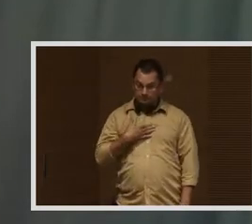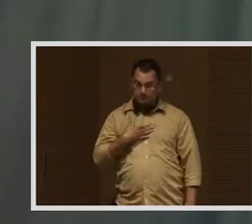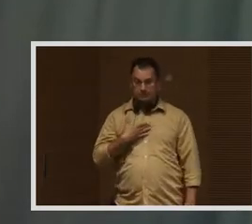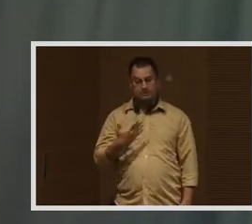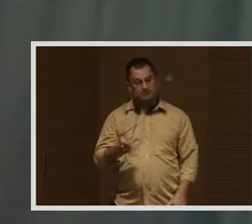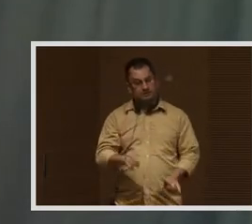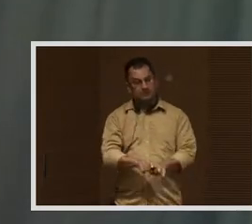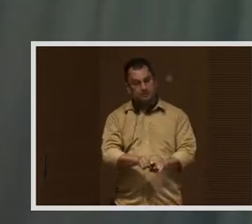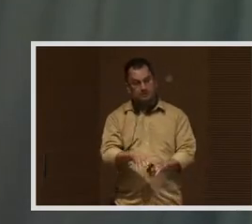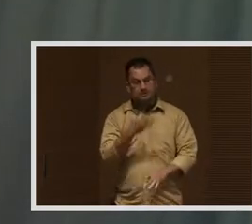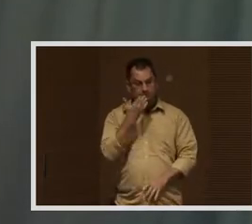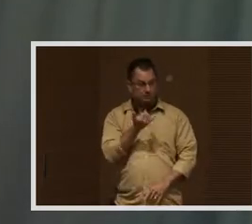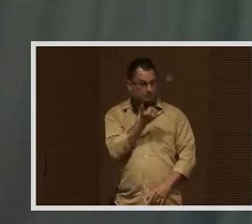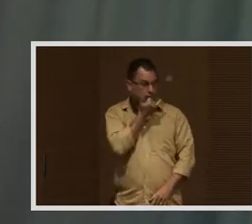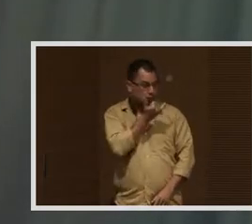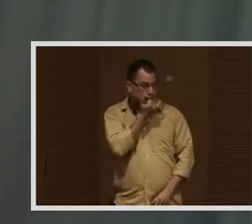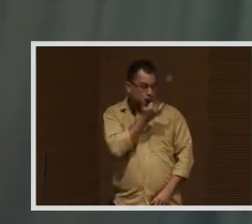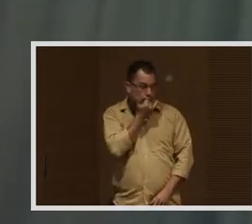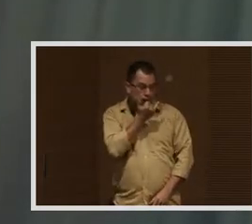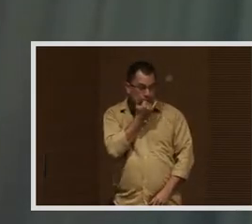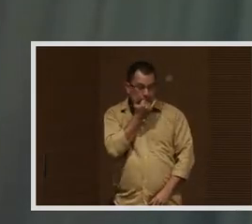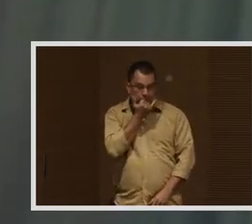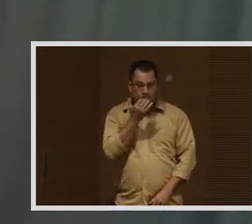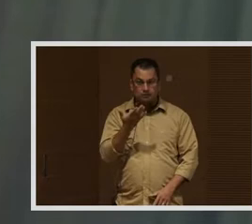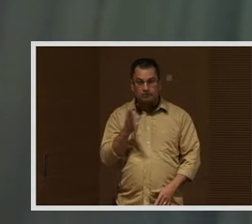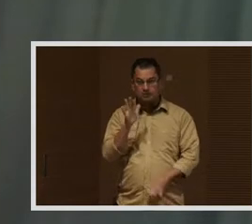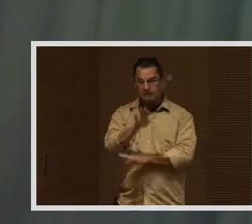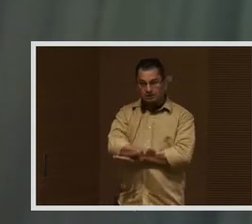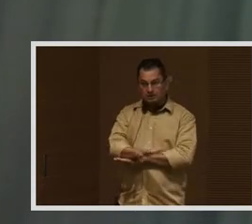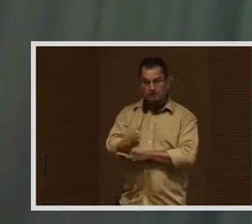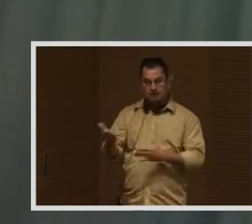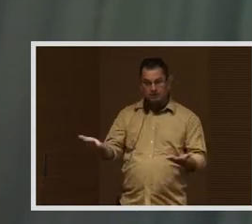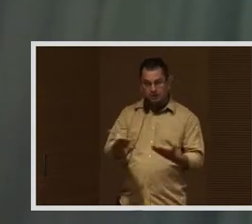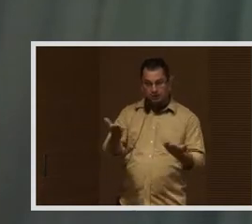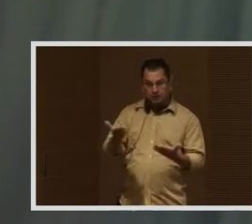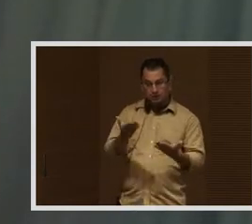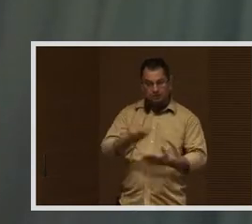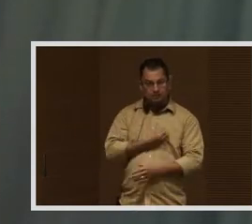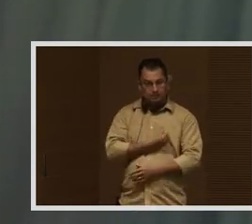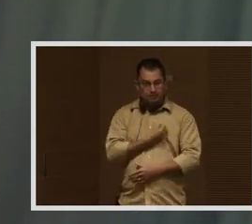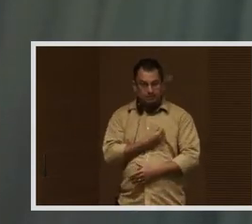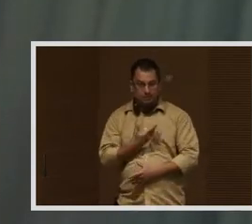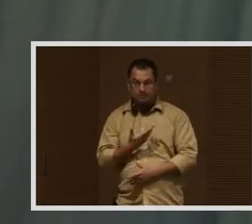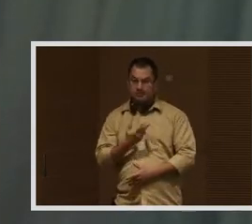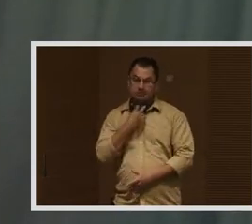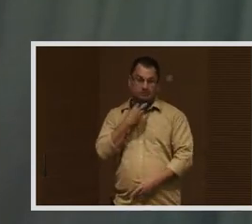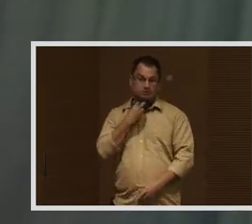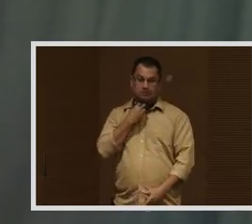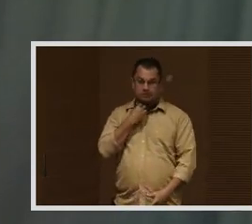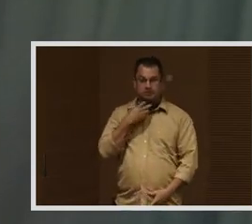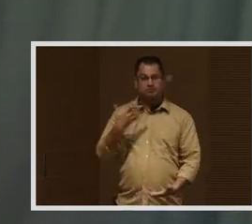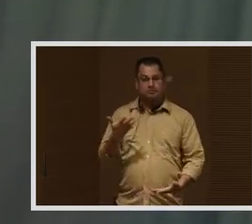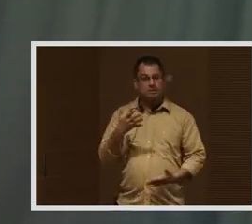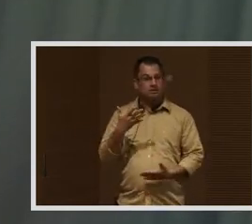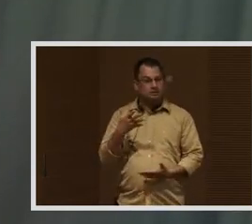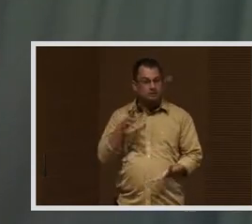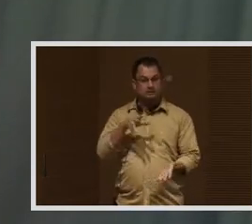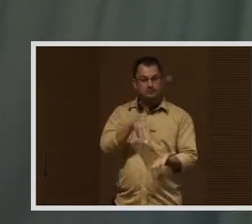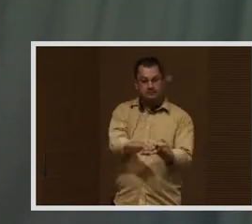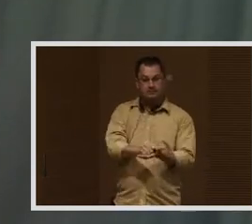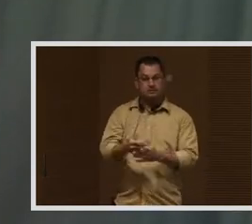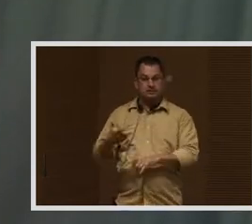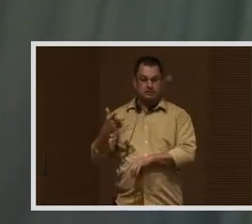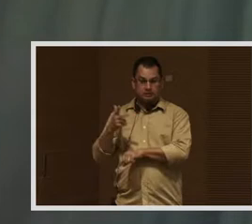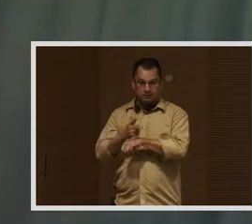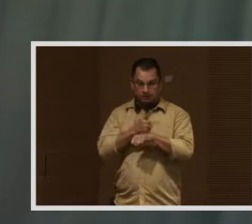desculpar por não estar com vocês nessa tarde presencialmente, mas resolvi deixar minha mensagem gravada.